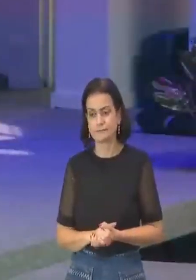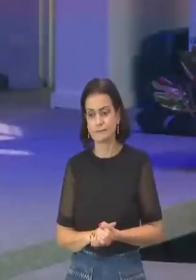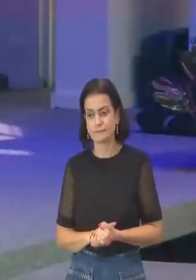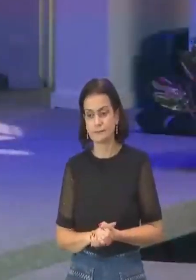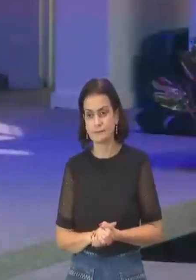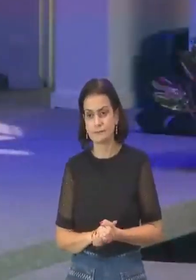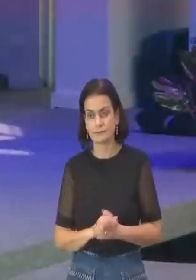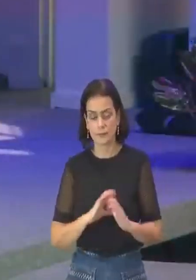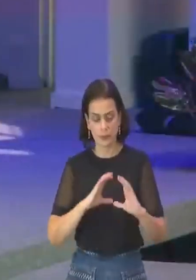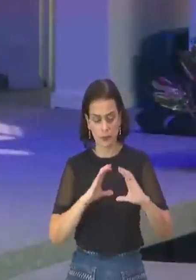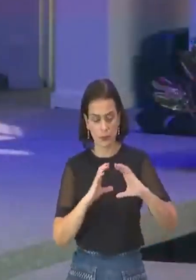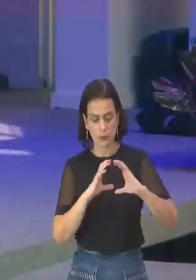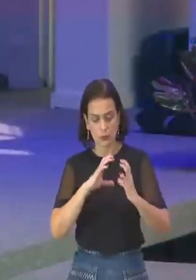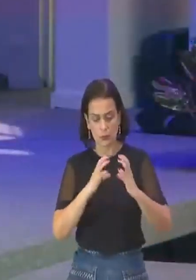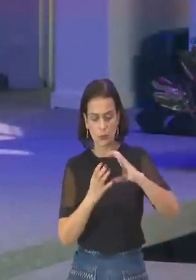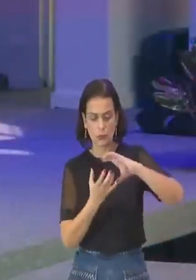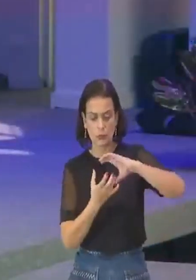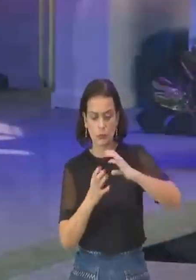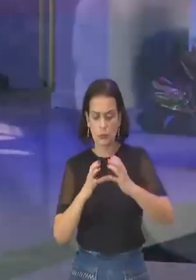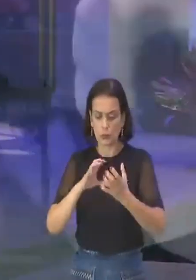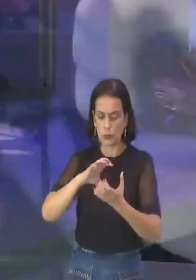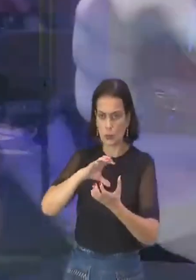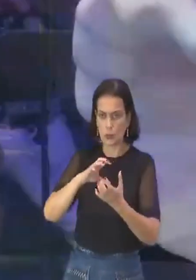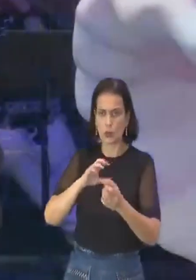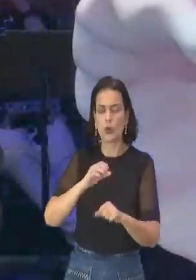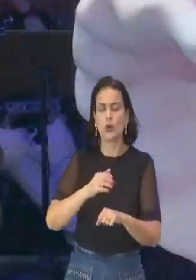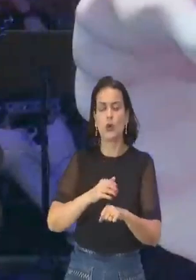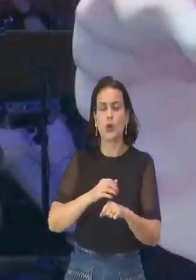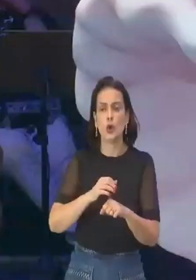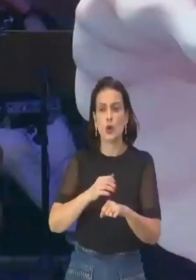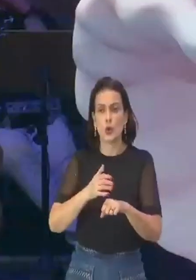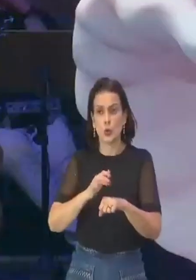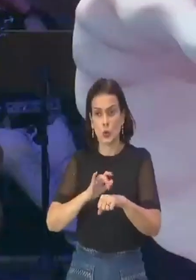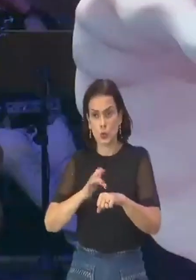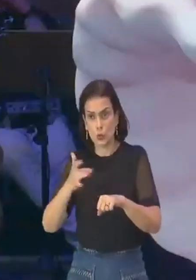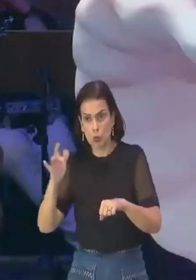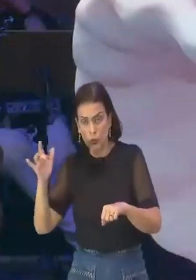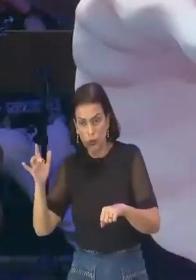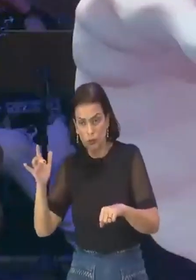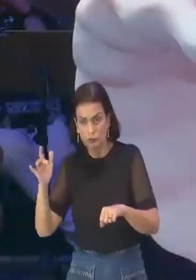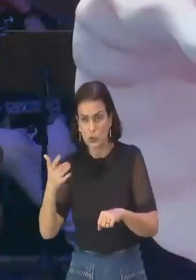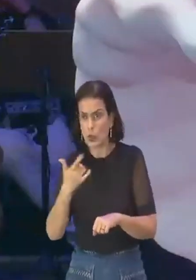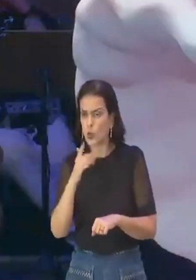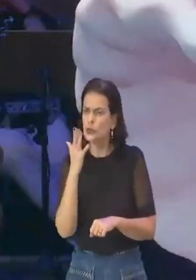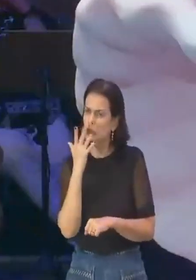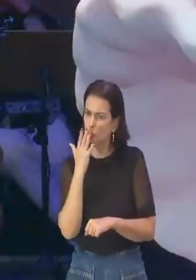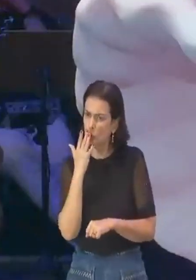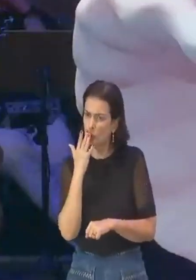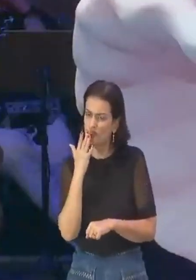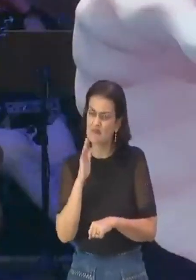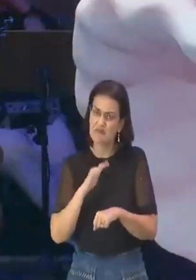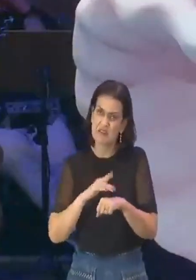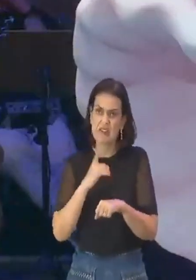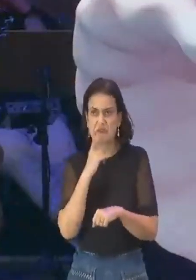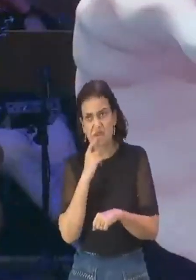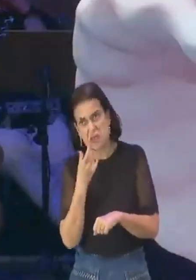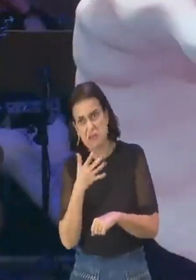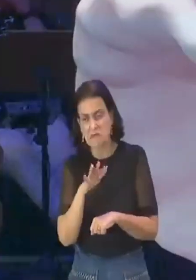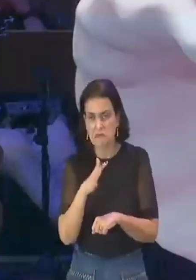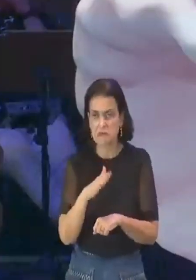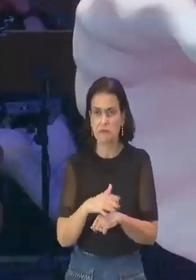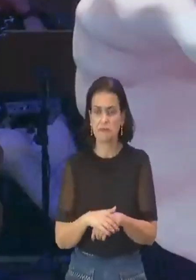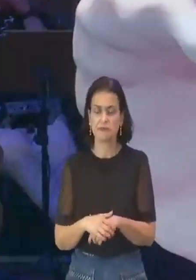mais redondas, douradas, até de outras cores, mais avermelhadas.